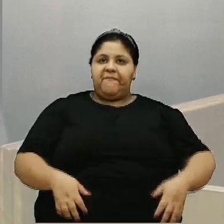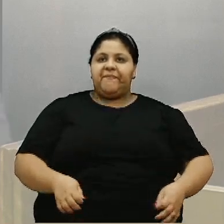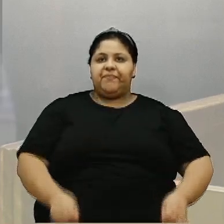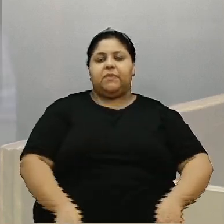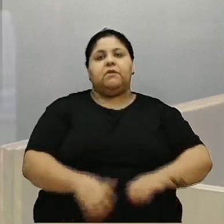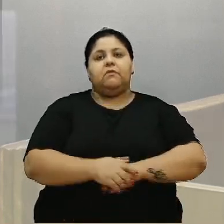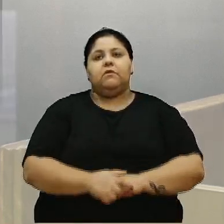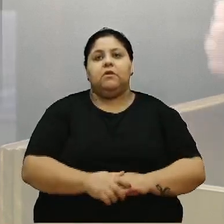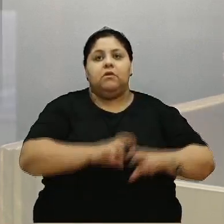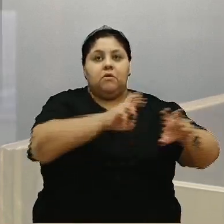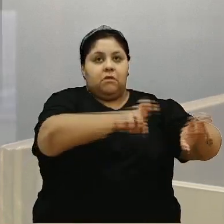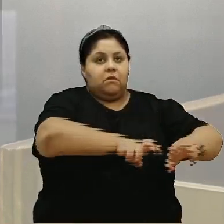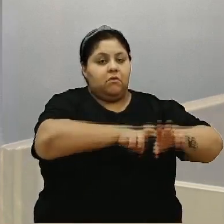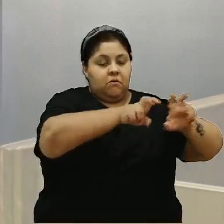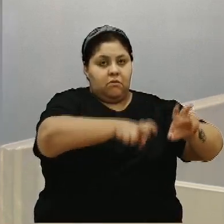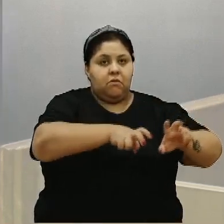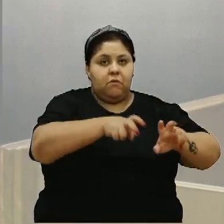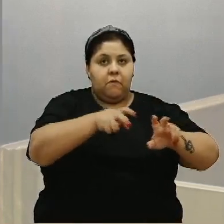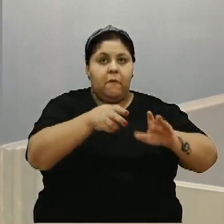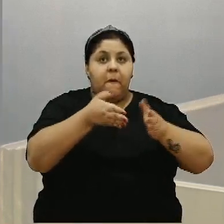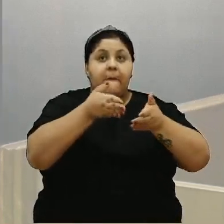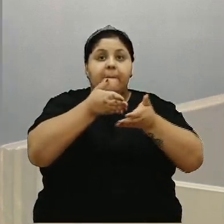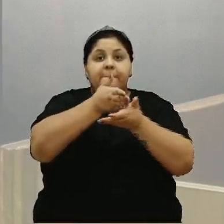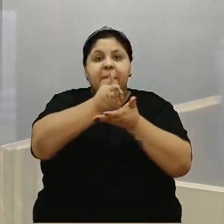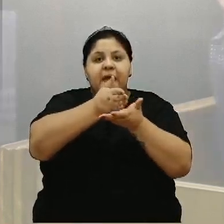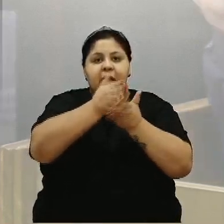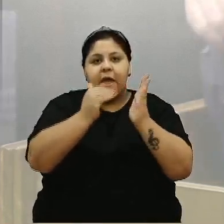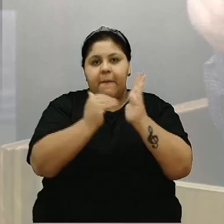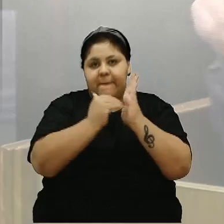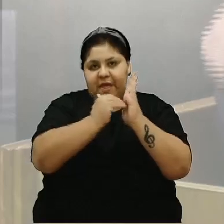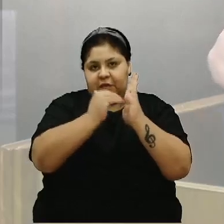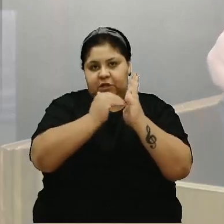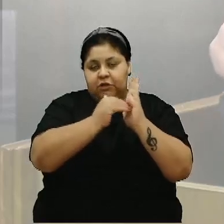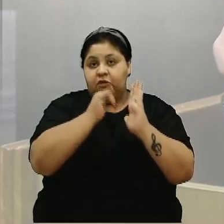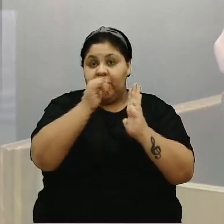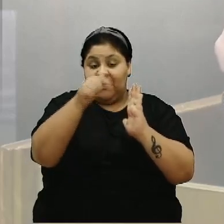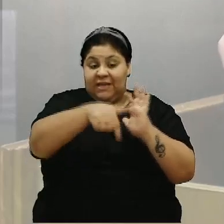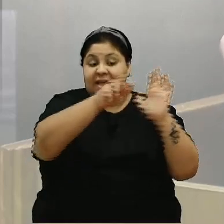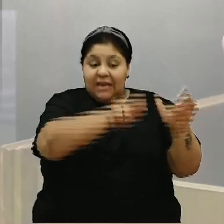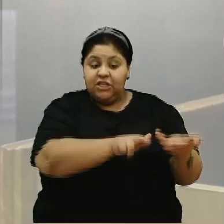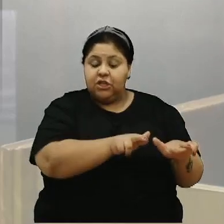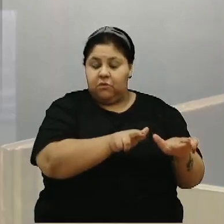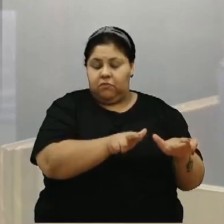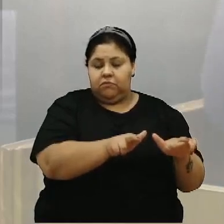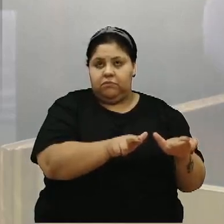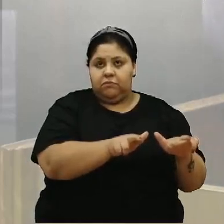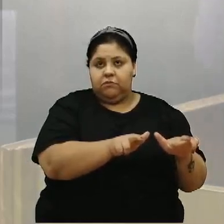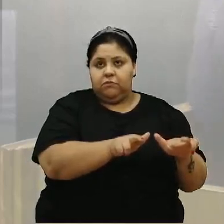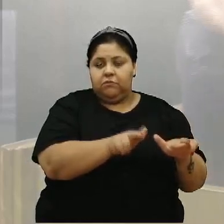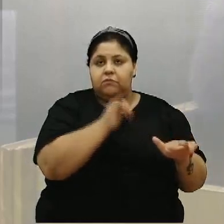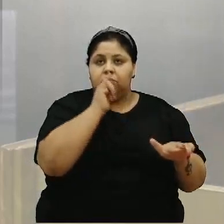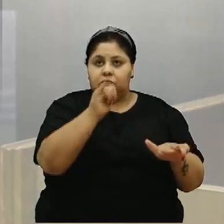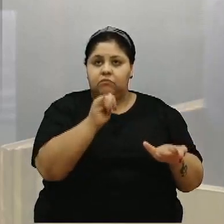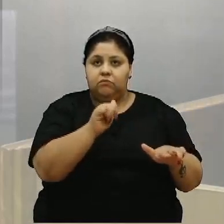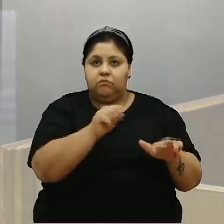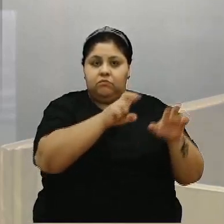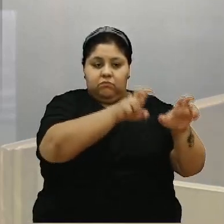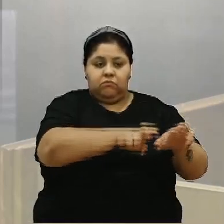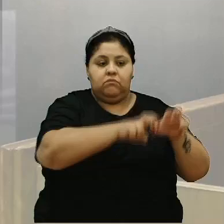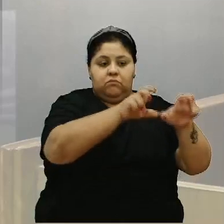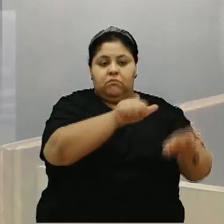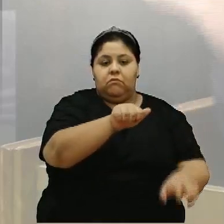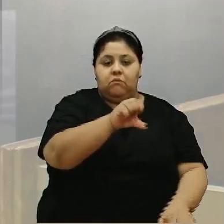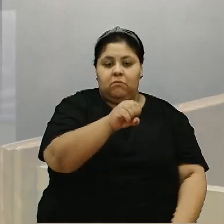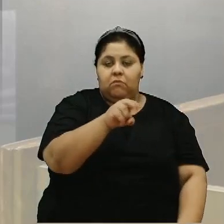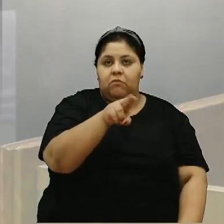Os agricultores médios, senhoras e senhores, e eu estou falando aqui da nossa região. Estou falando Fazenda Souza, região da Serra